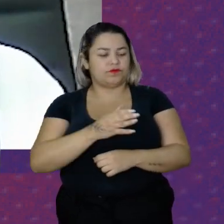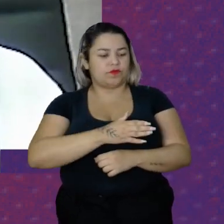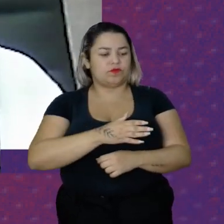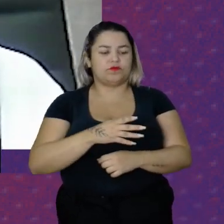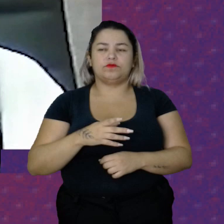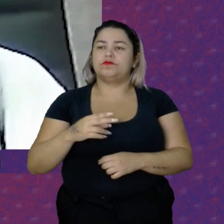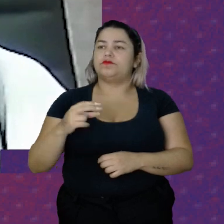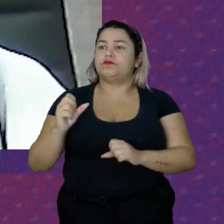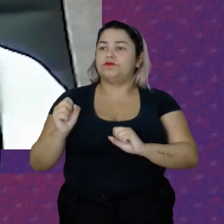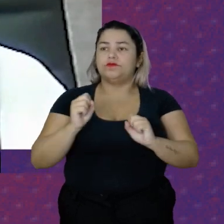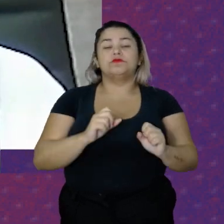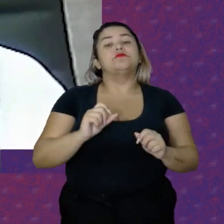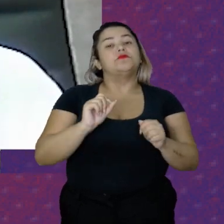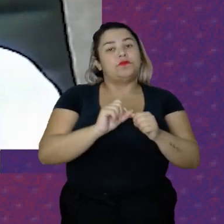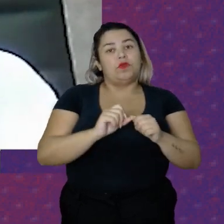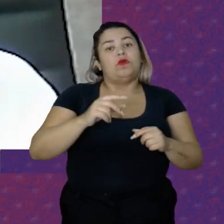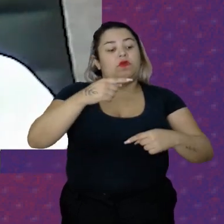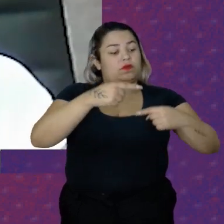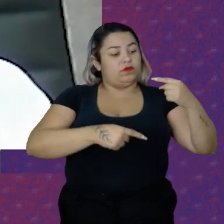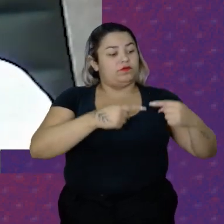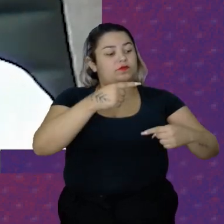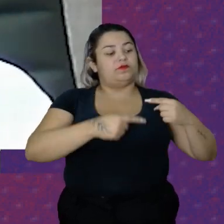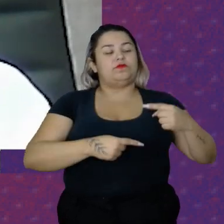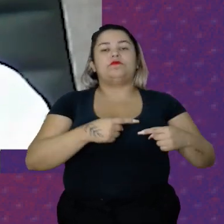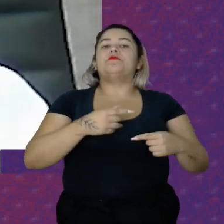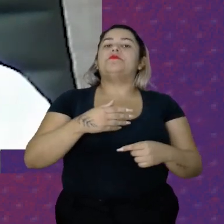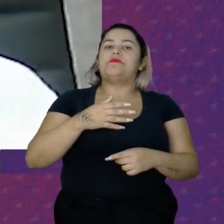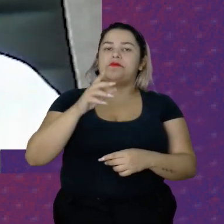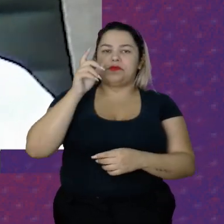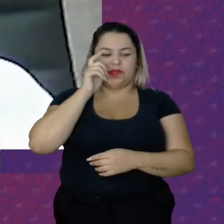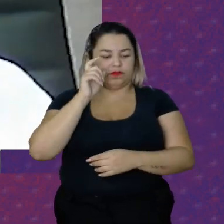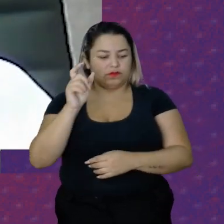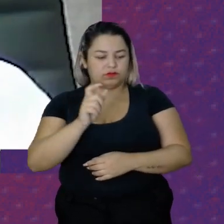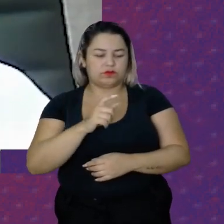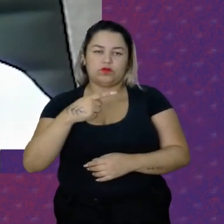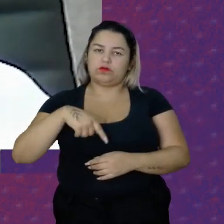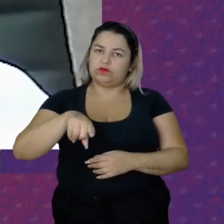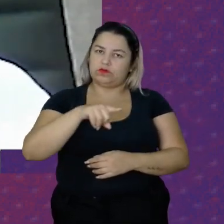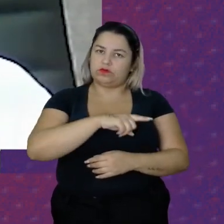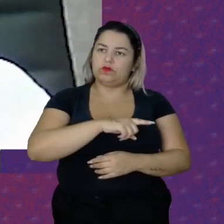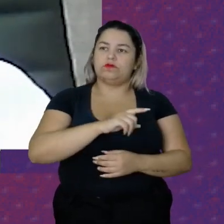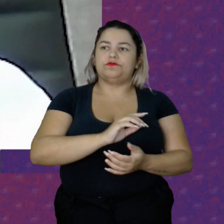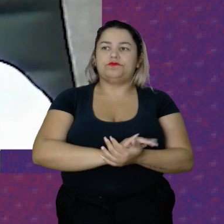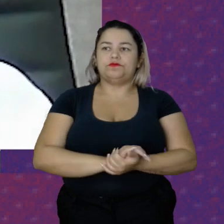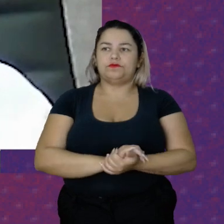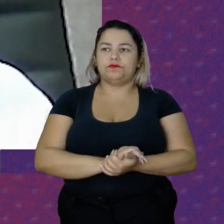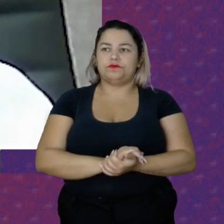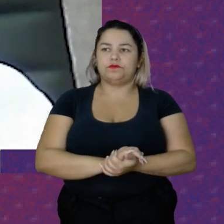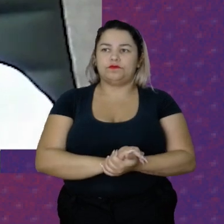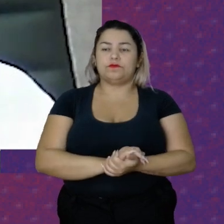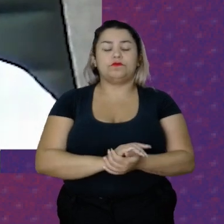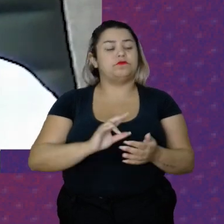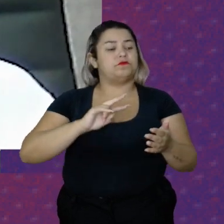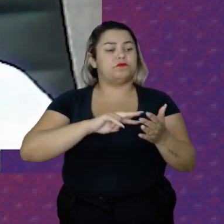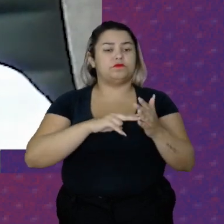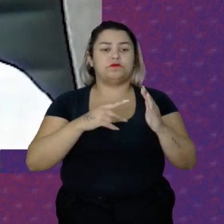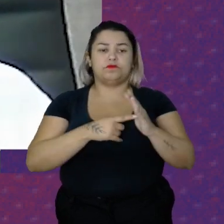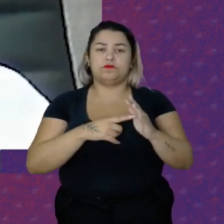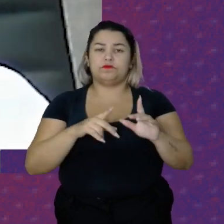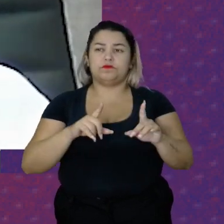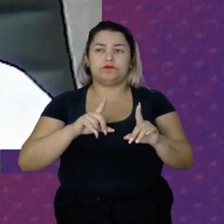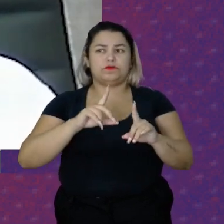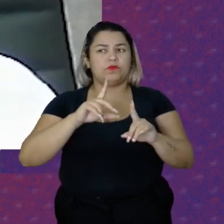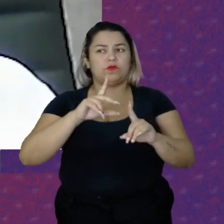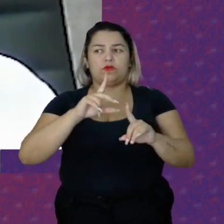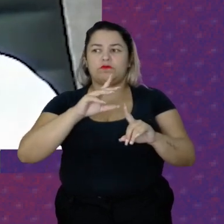gente pudesse dizer assim, olha, essa política pública é uma política pública que interessa aos nossos munícipes. Tá? Pelo contrário, nós temos subtração das